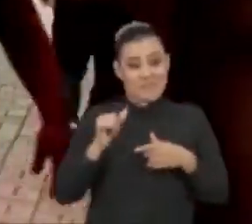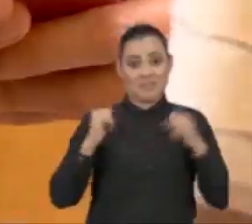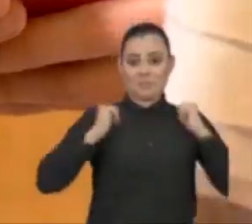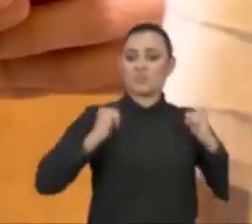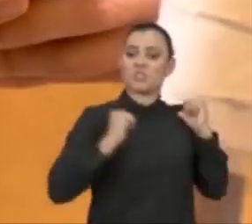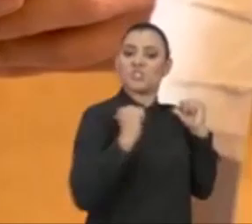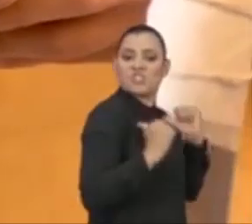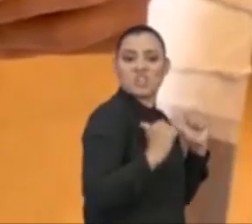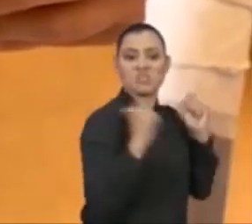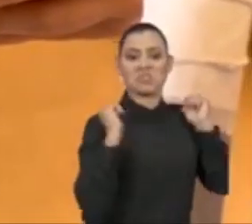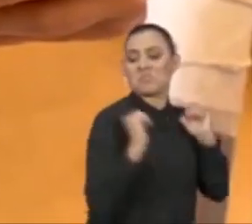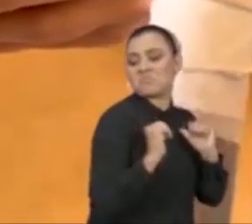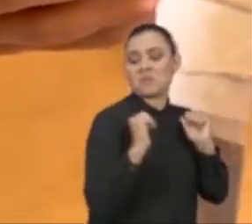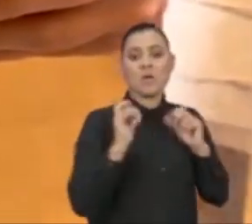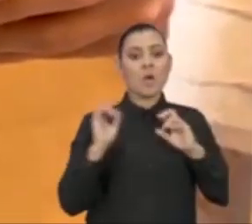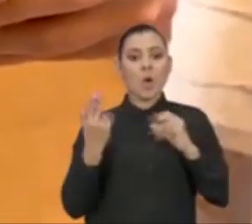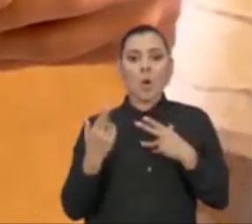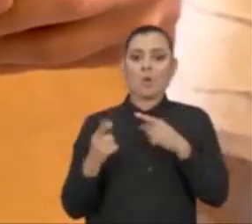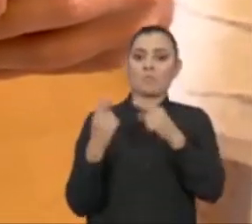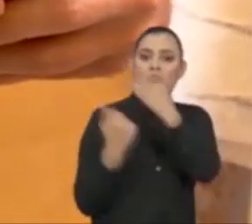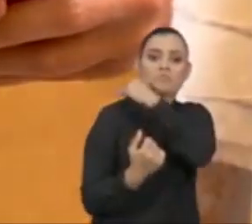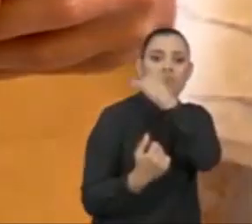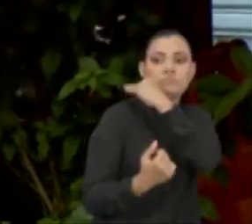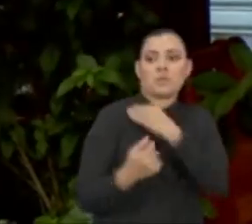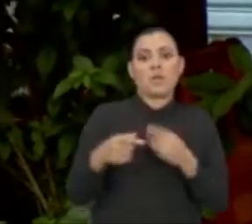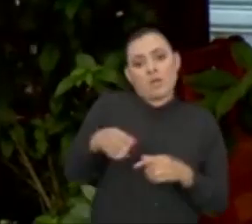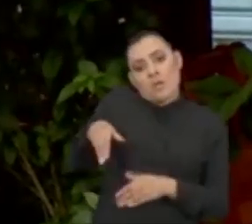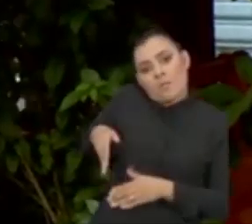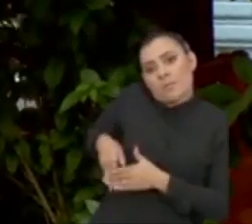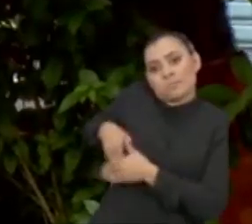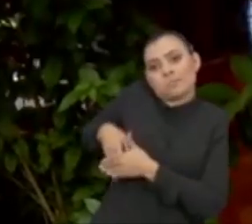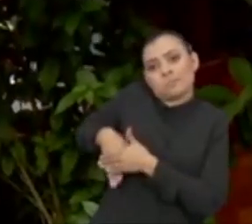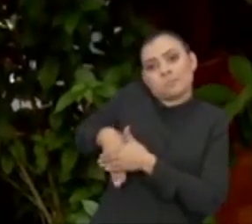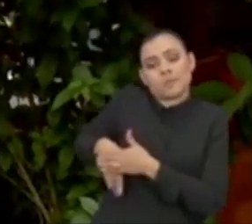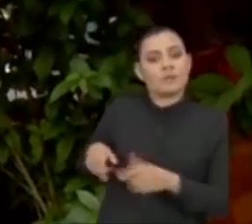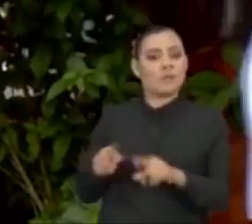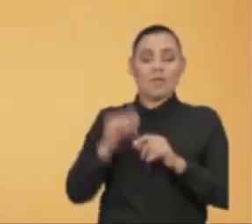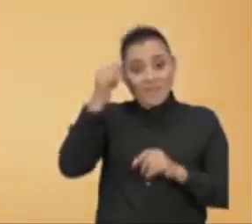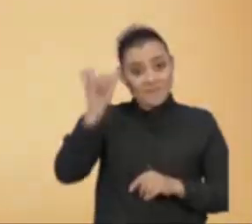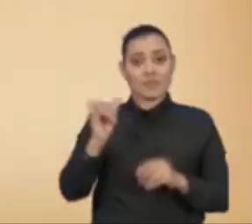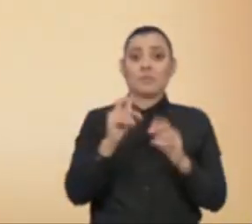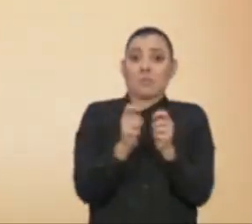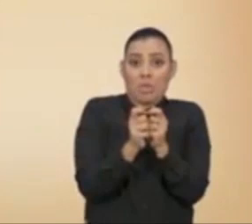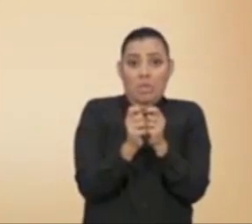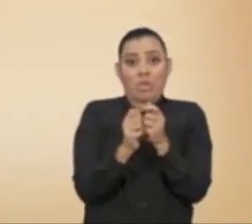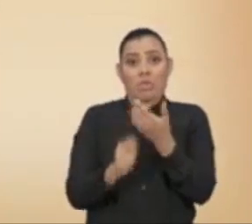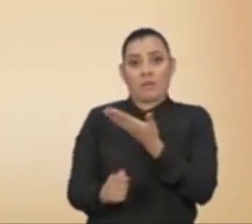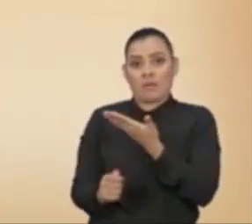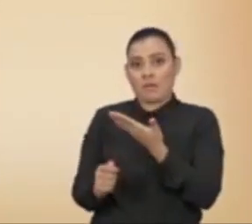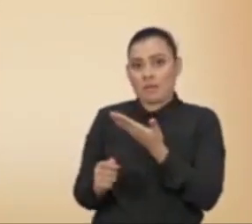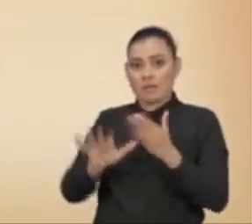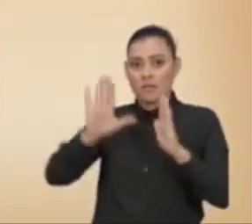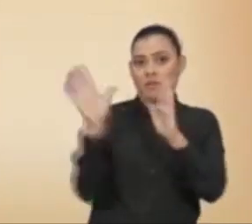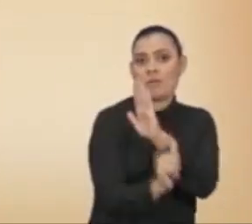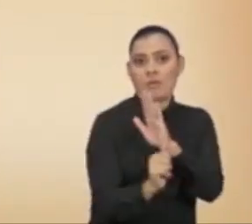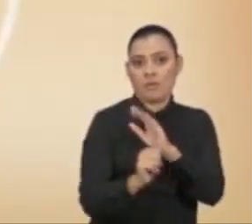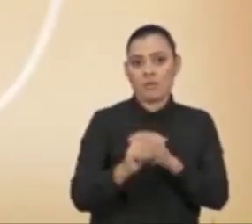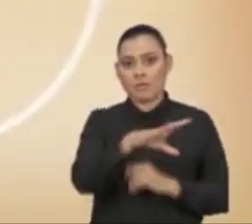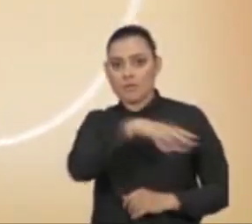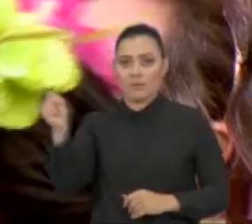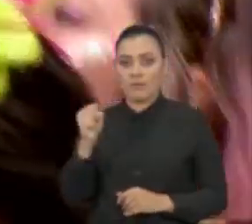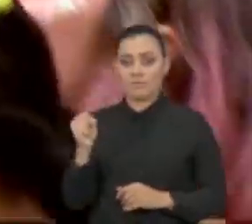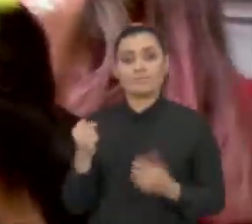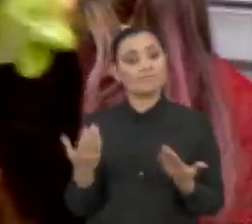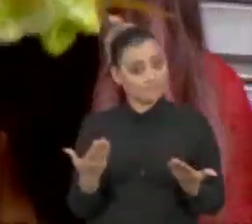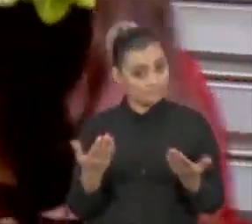bolsa ou alguma coisa na frente de outras pessoas. Evite ficar segurando o celular na mão, ou alguém passar correndo e arrancar da sua mão.